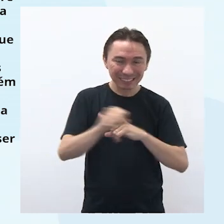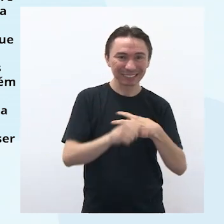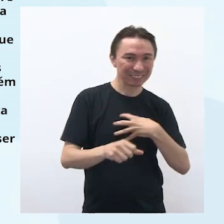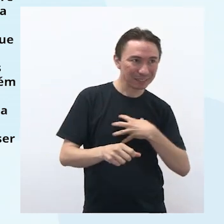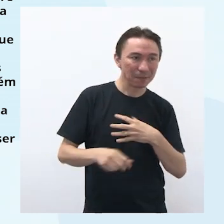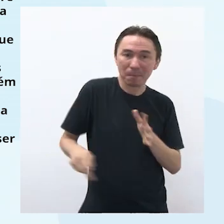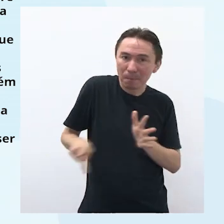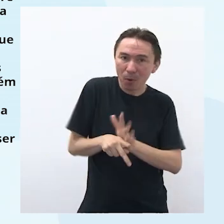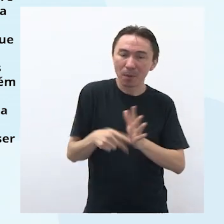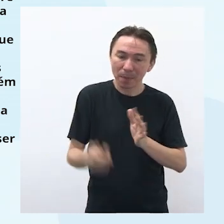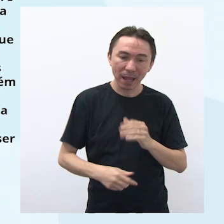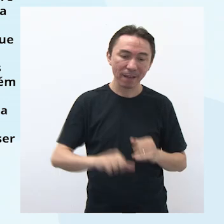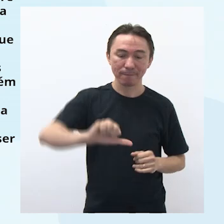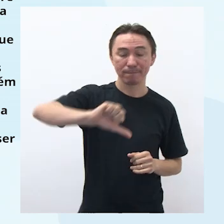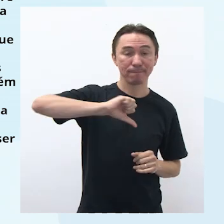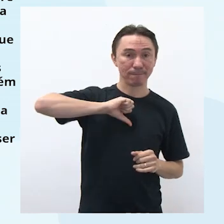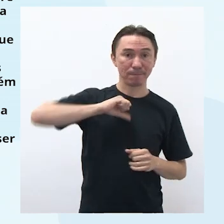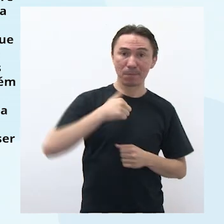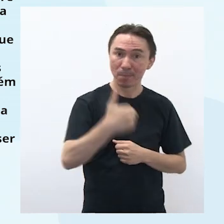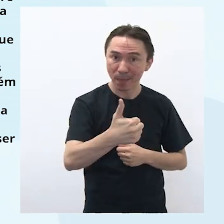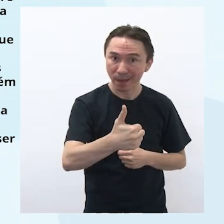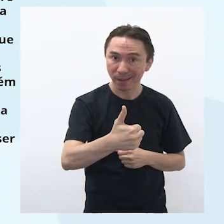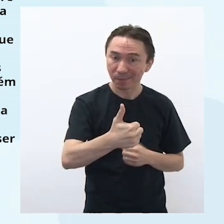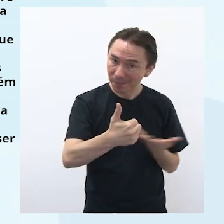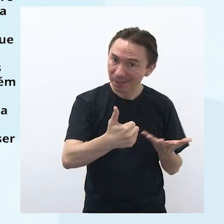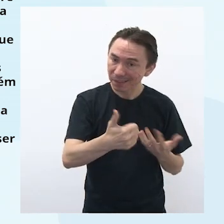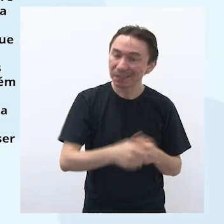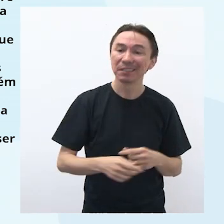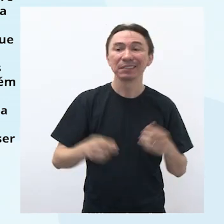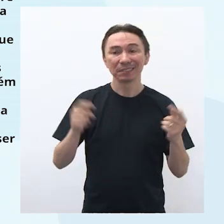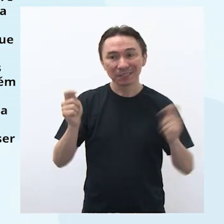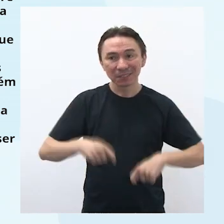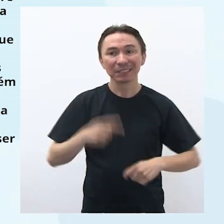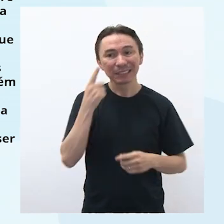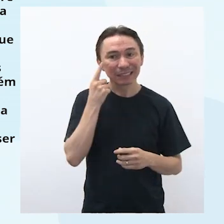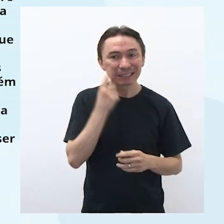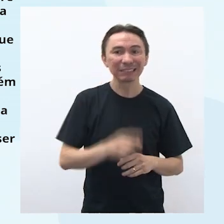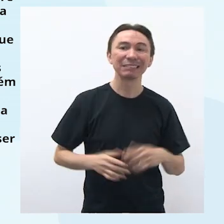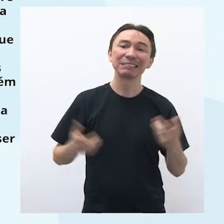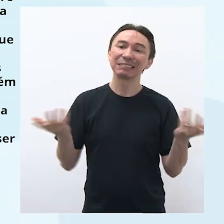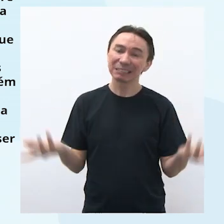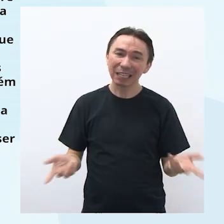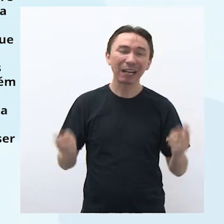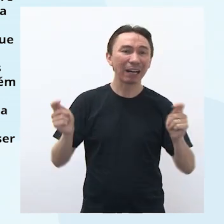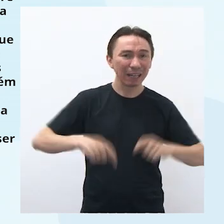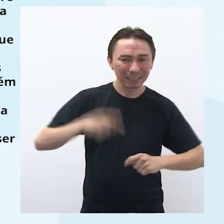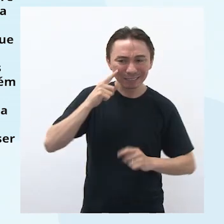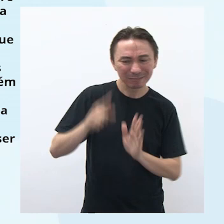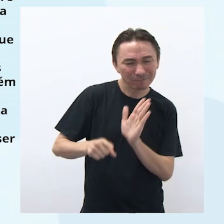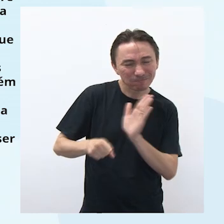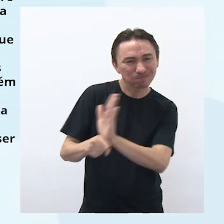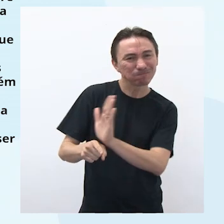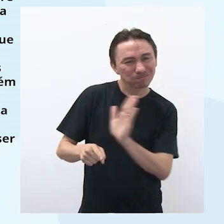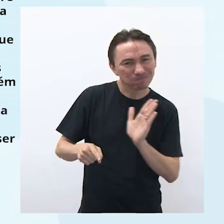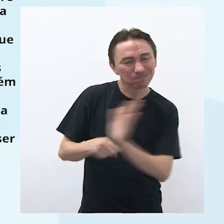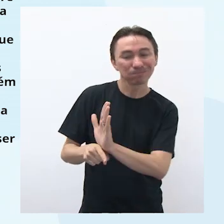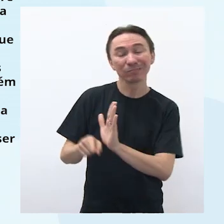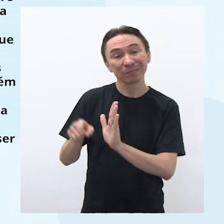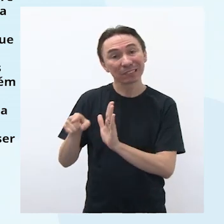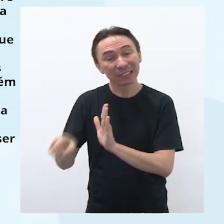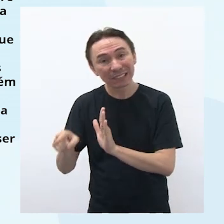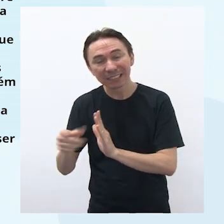a gente, então, está favorecendo essa capacidade, né, da gente lidar melhor com